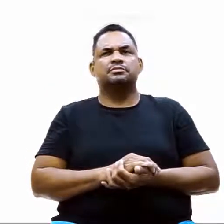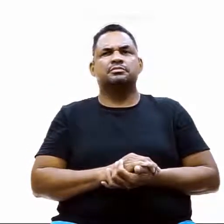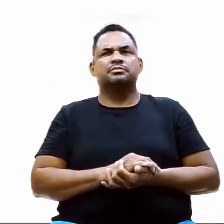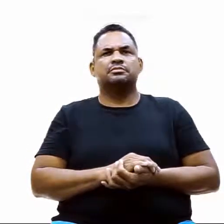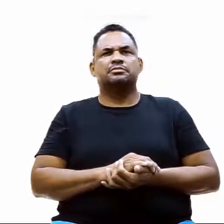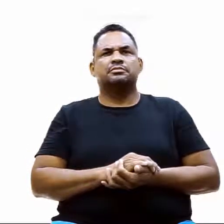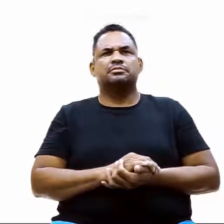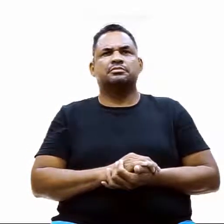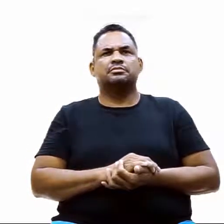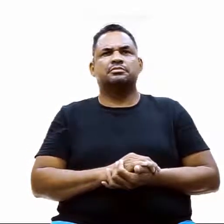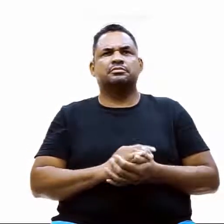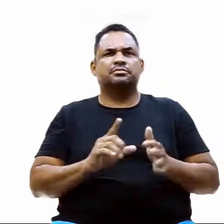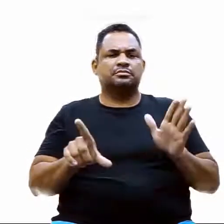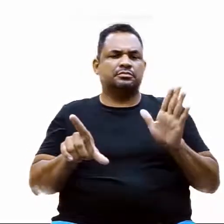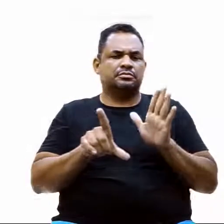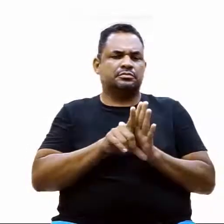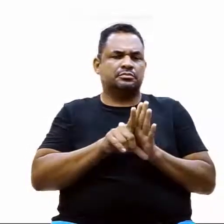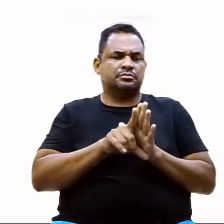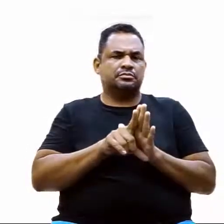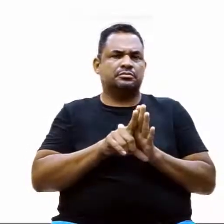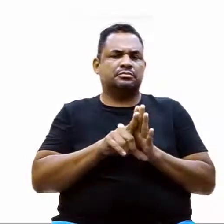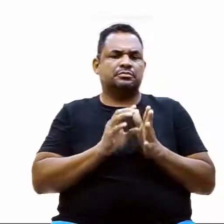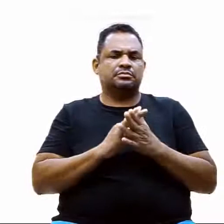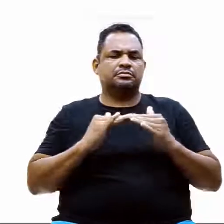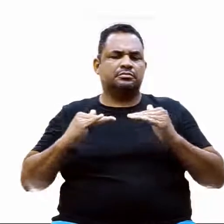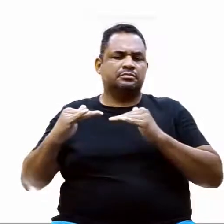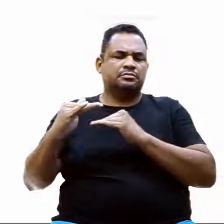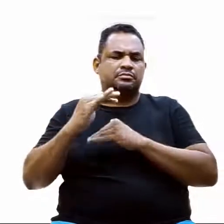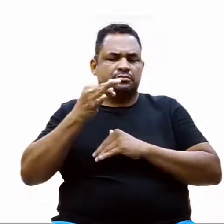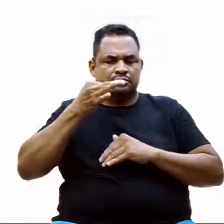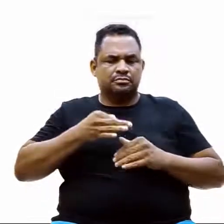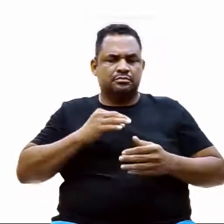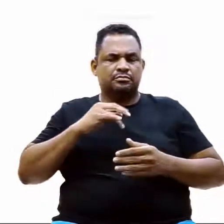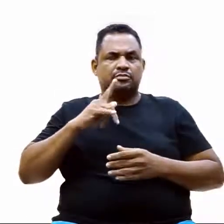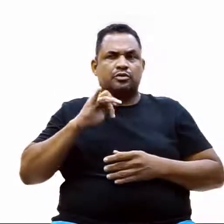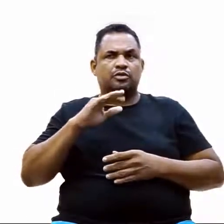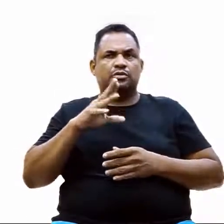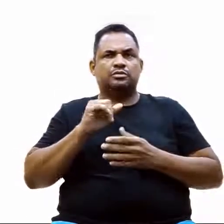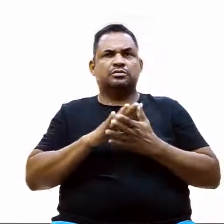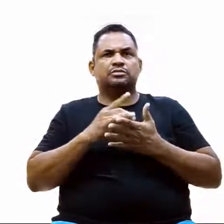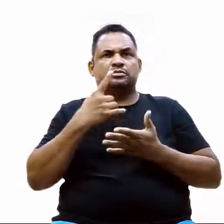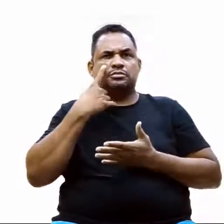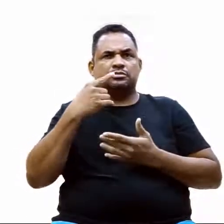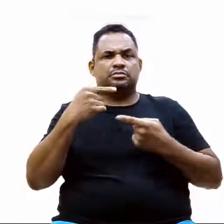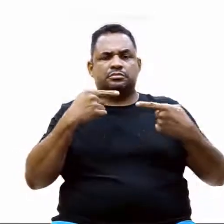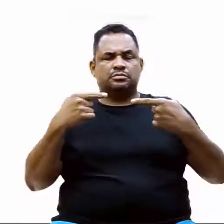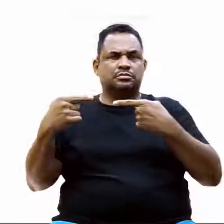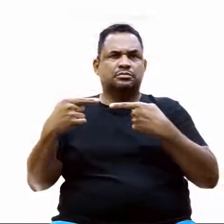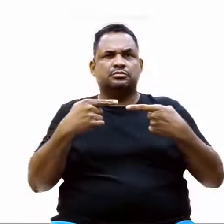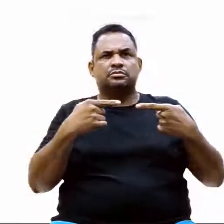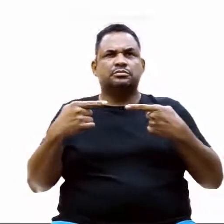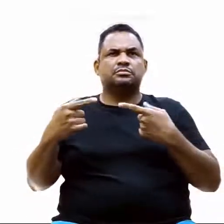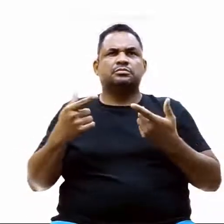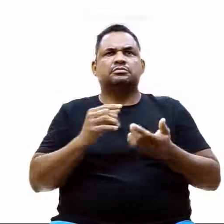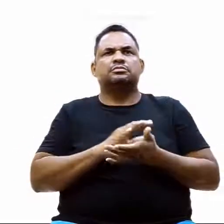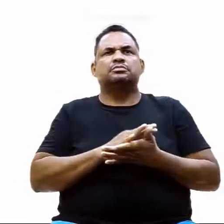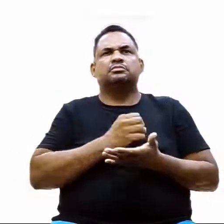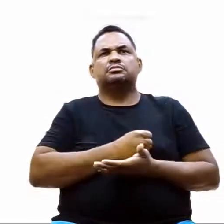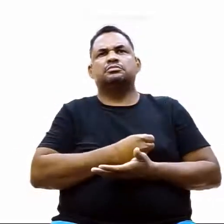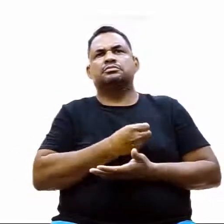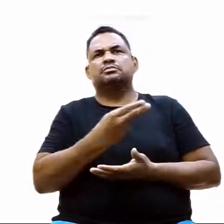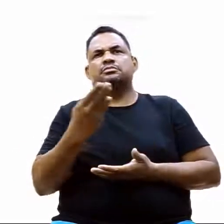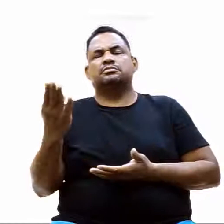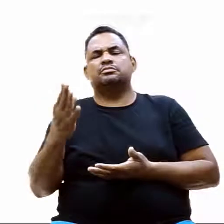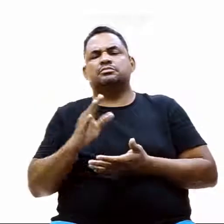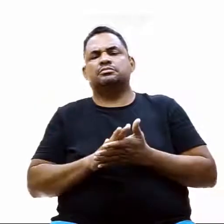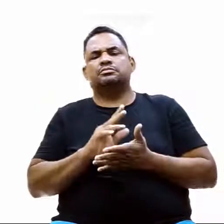Sobre a lei das proporções definidas de Proust, vamos ver a relação entre a quantidade de hidrogênio